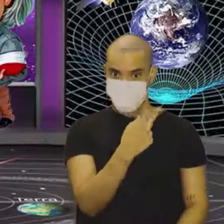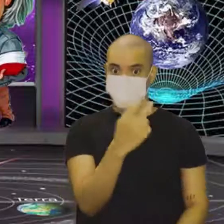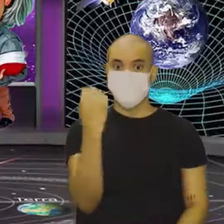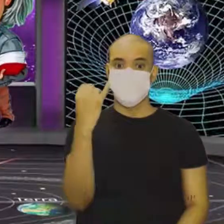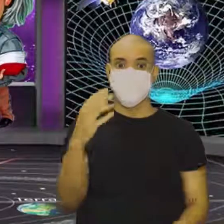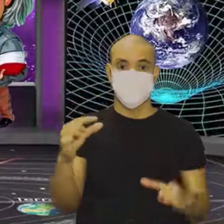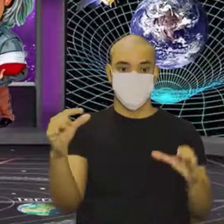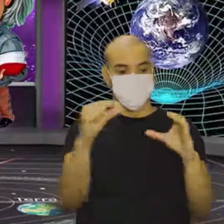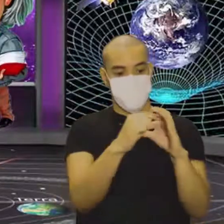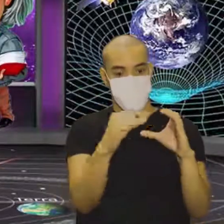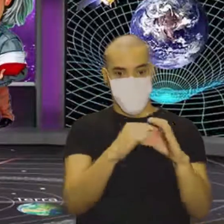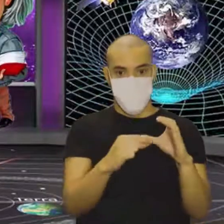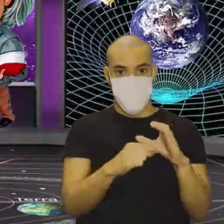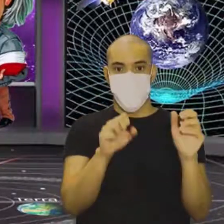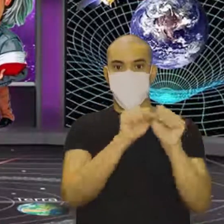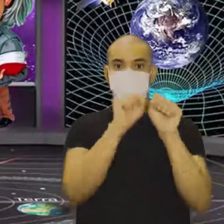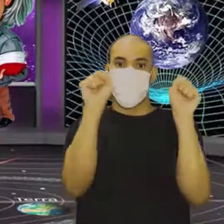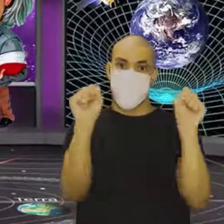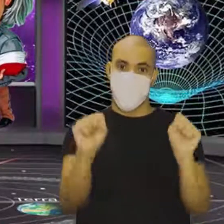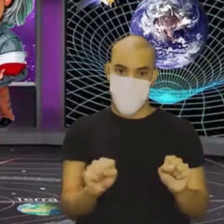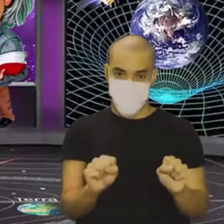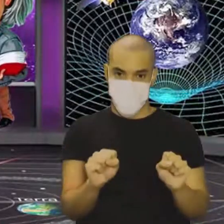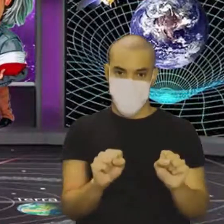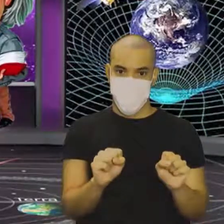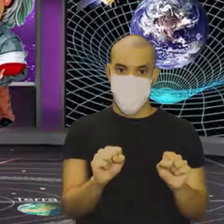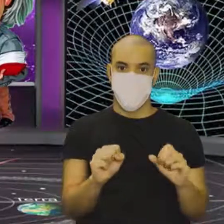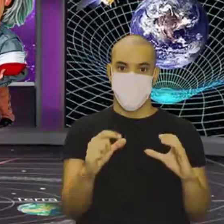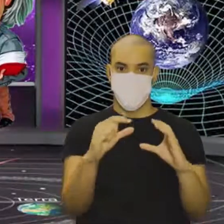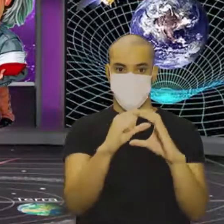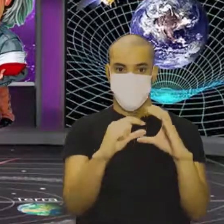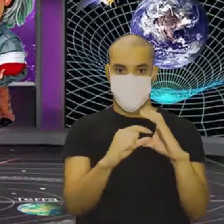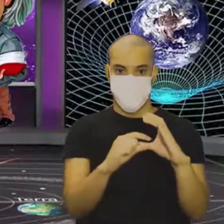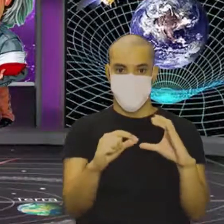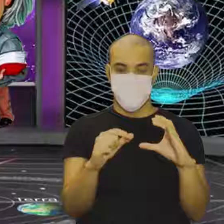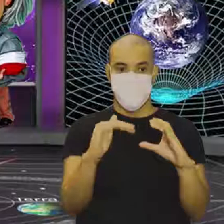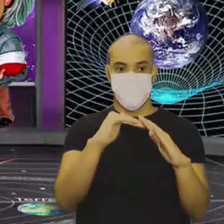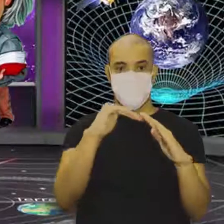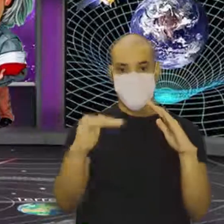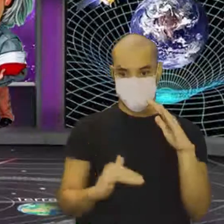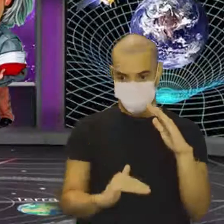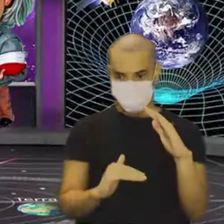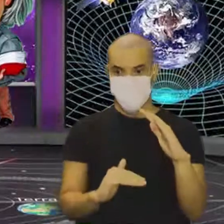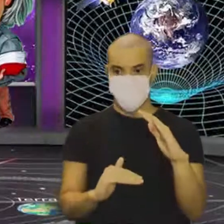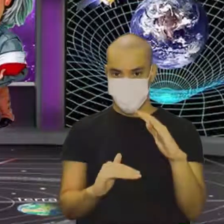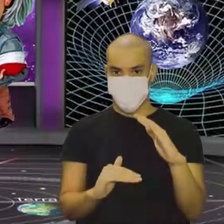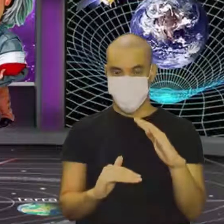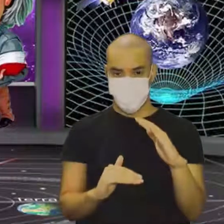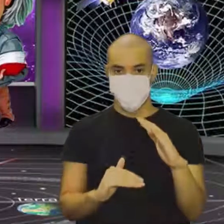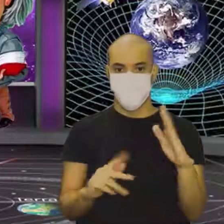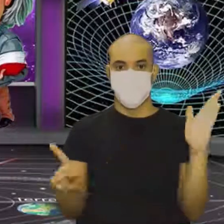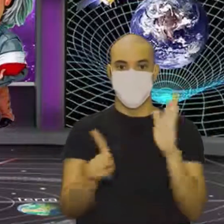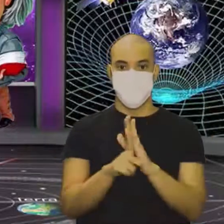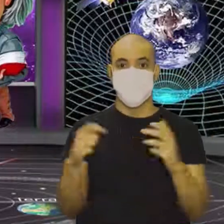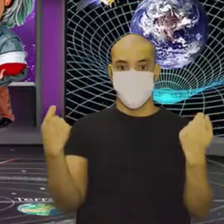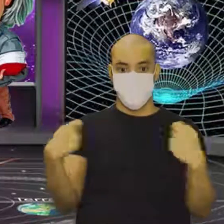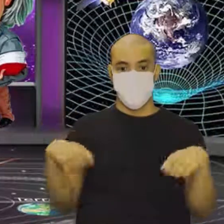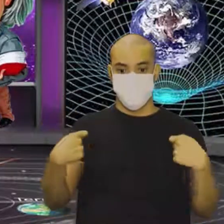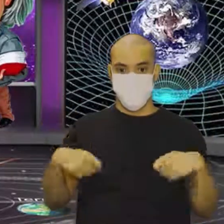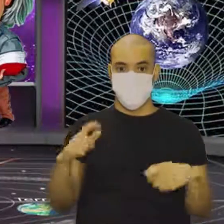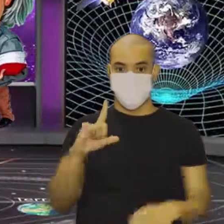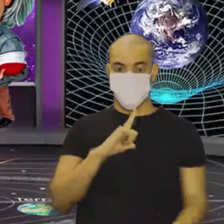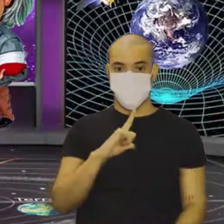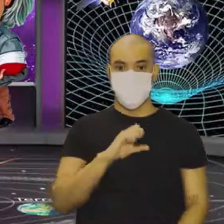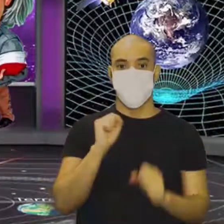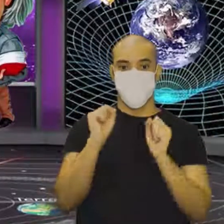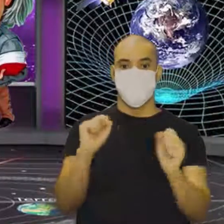Se é colocado naquele sistema ali o fusível que detecta um valor inferior, né, ao que deveria